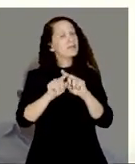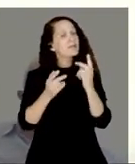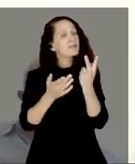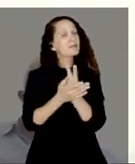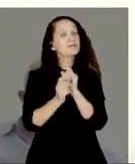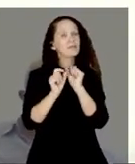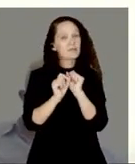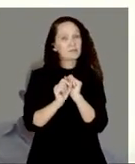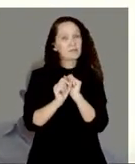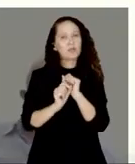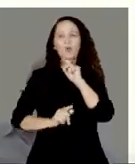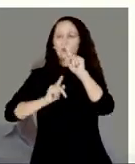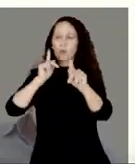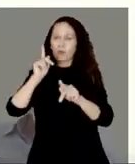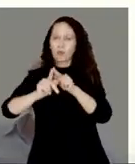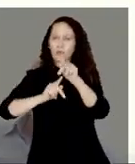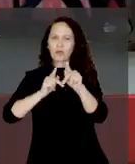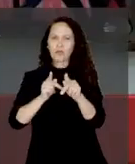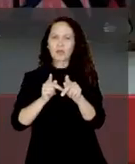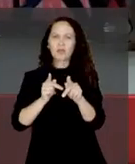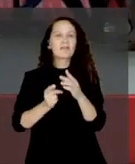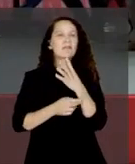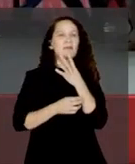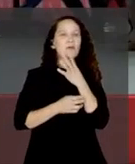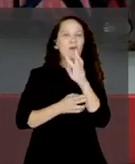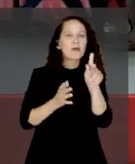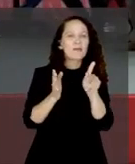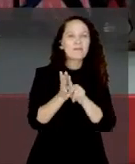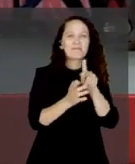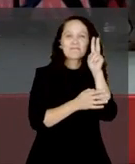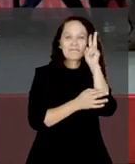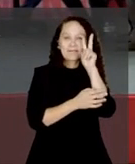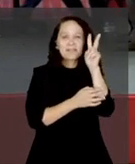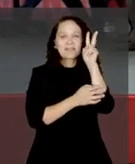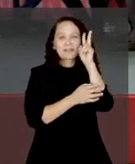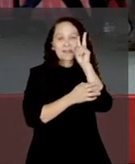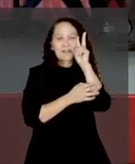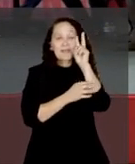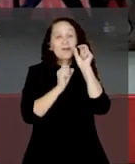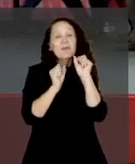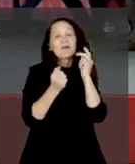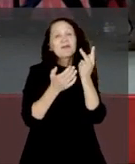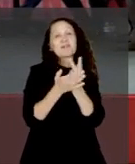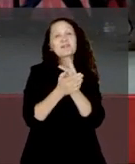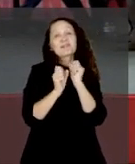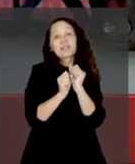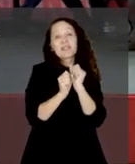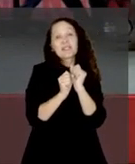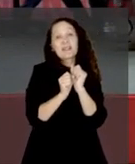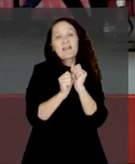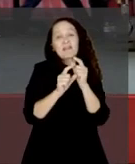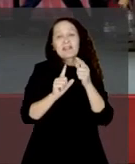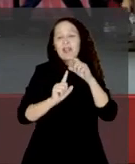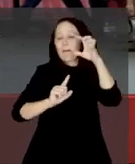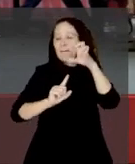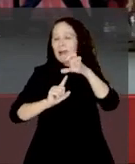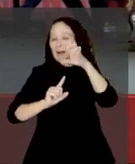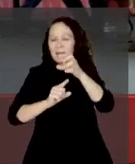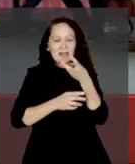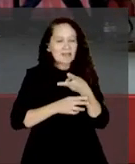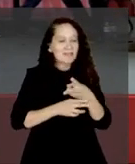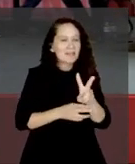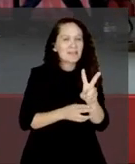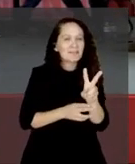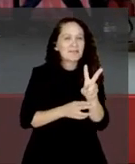nossa sociedade. E nós não podemos permitir isso. Portanto, o que nós vamos fazer aqui hoje, além